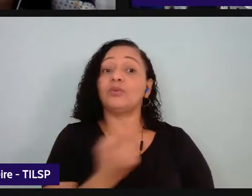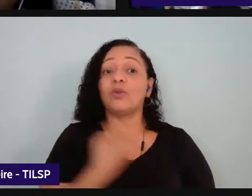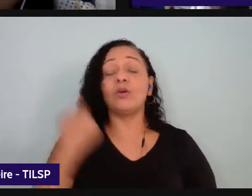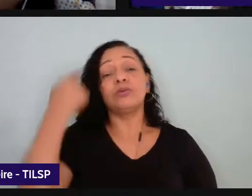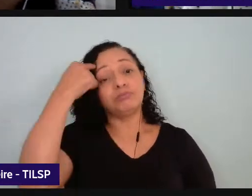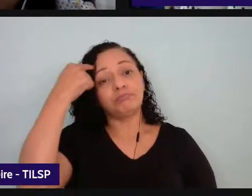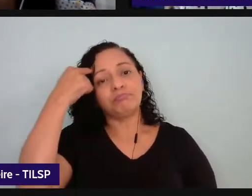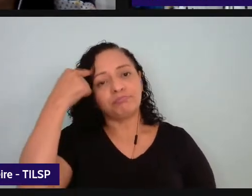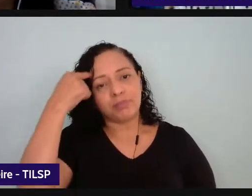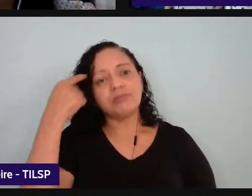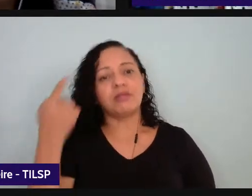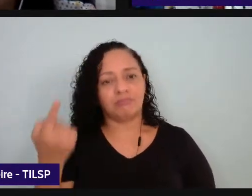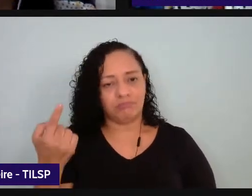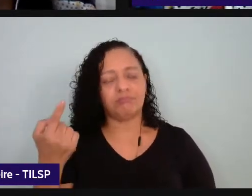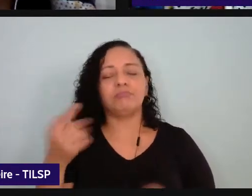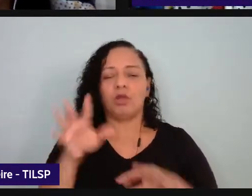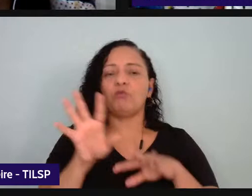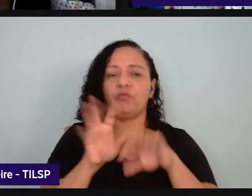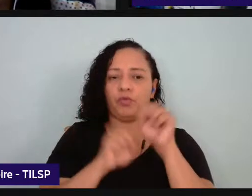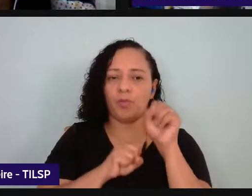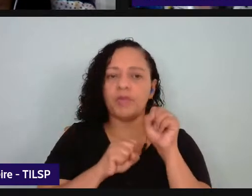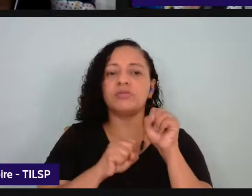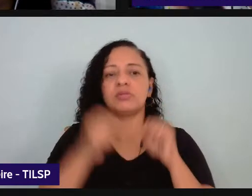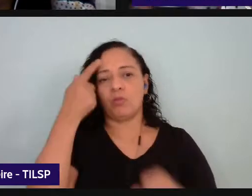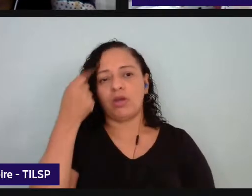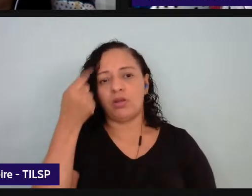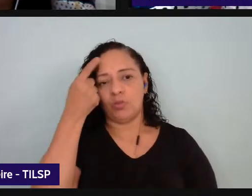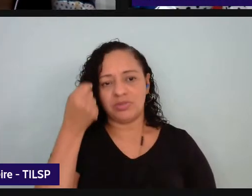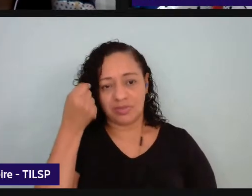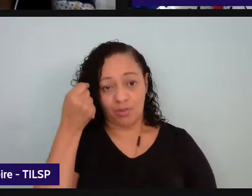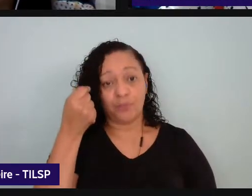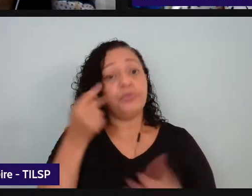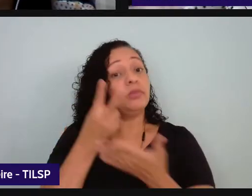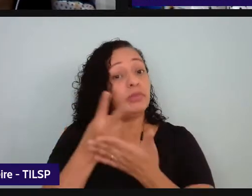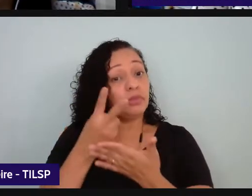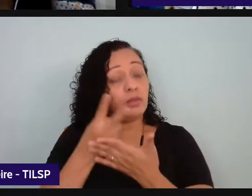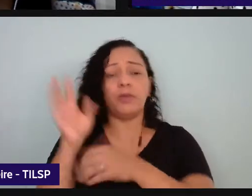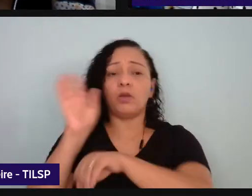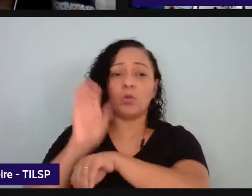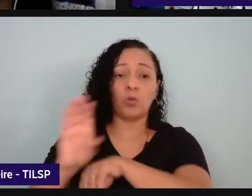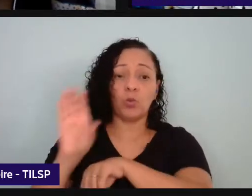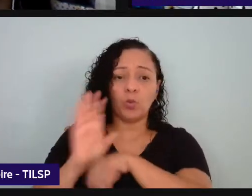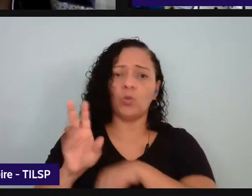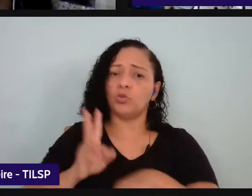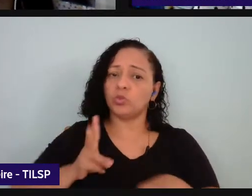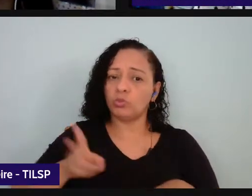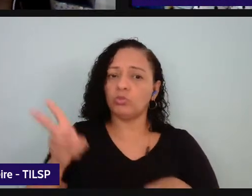isso desde a formação inicial e também na formação continuada sem dúvida